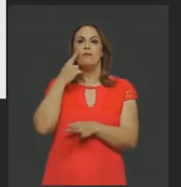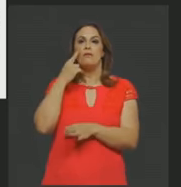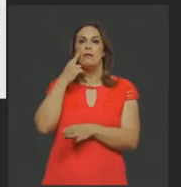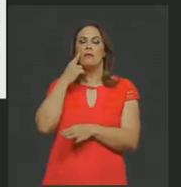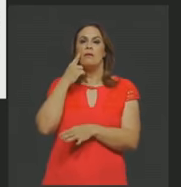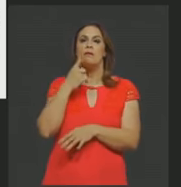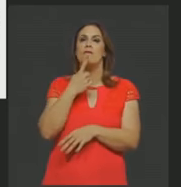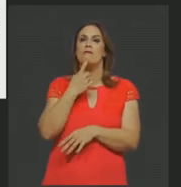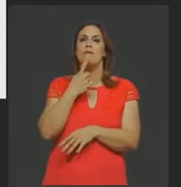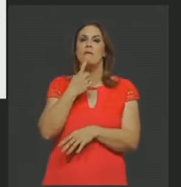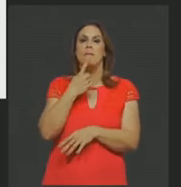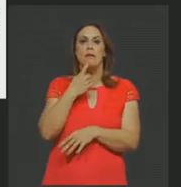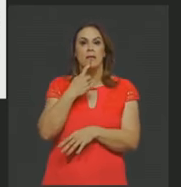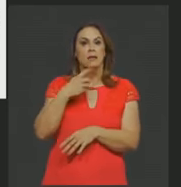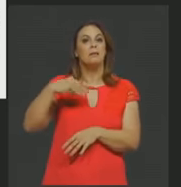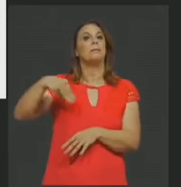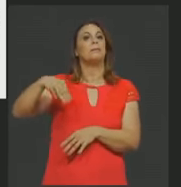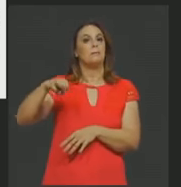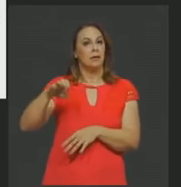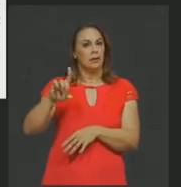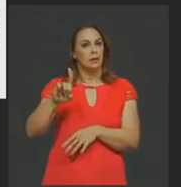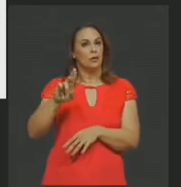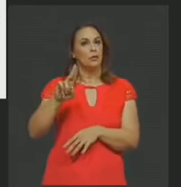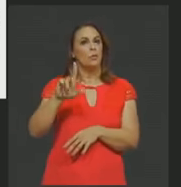medula vermelha, gente, nós temos o quê?